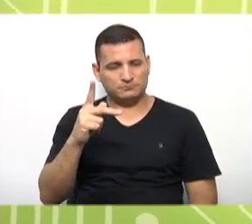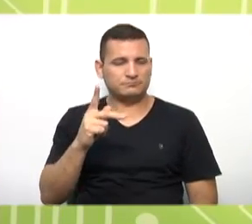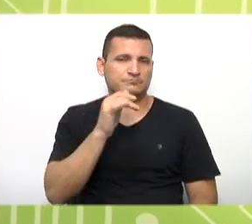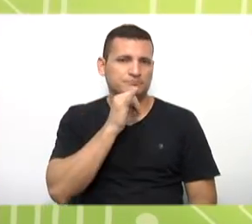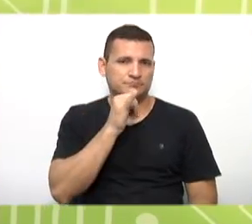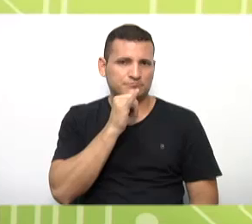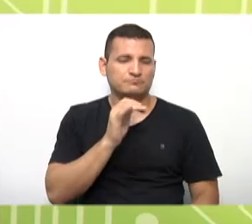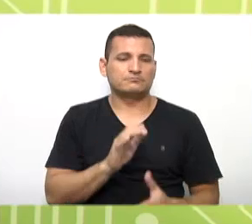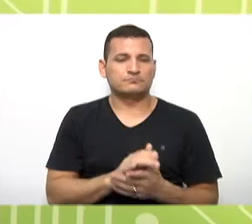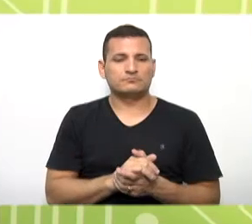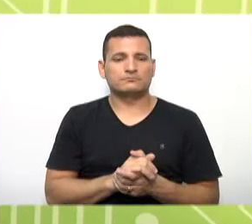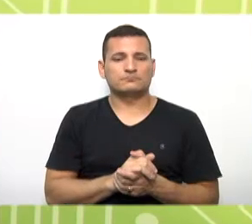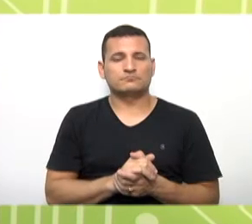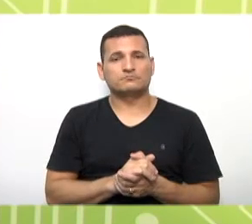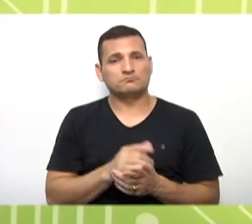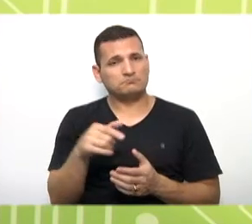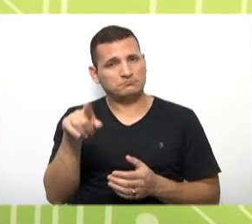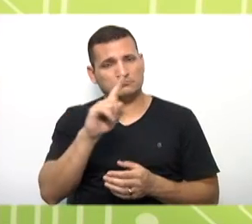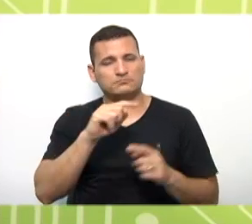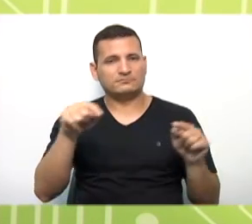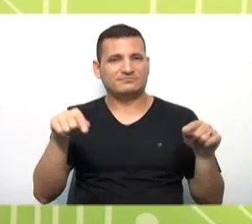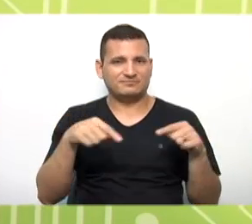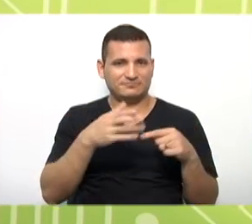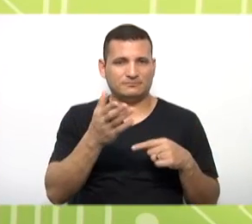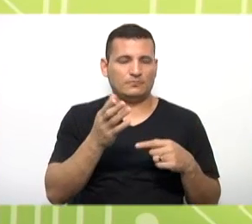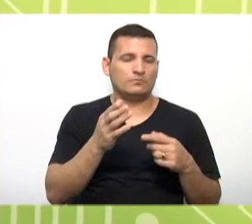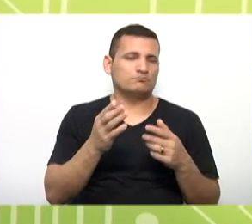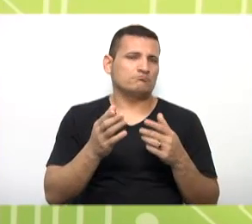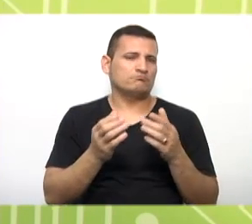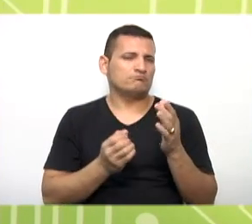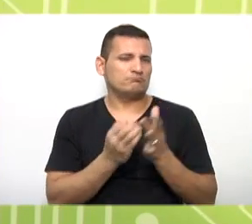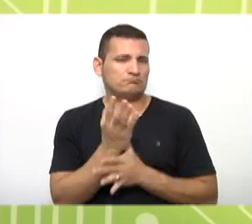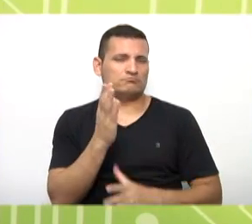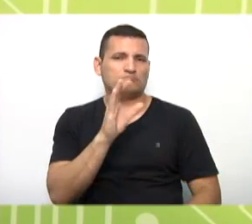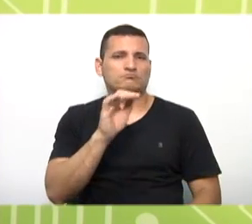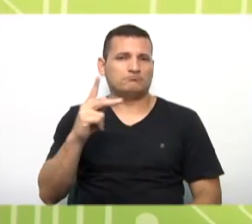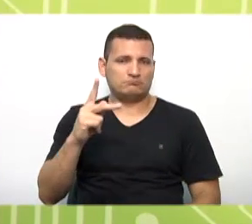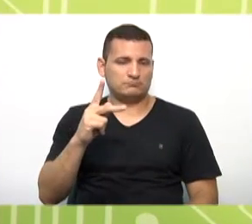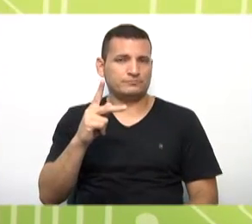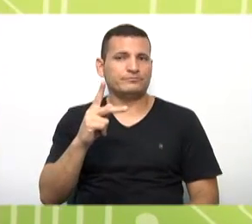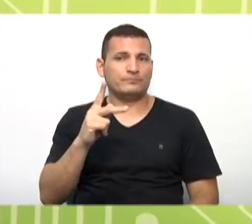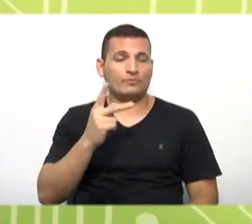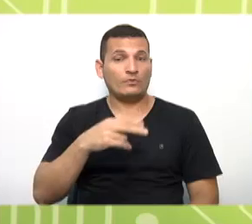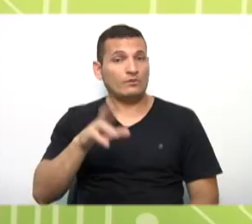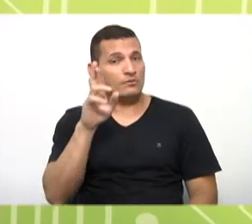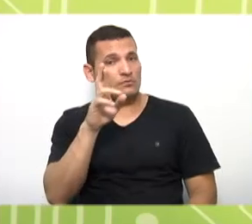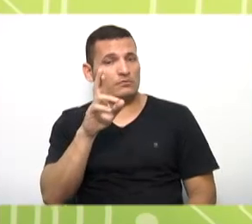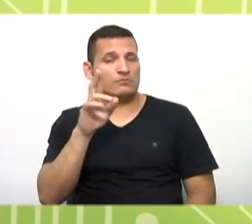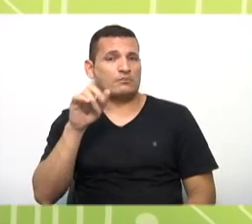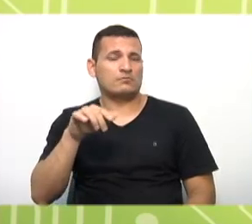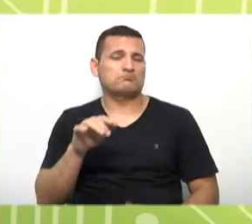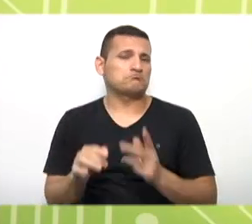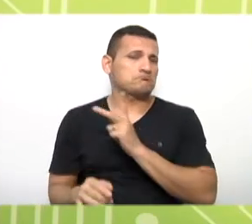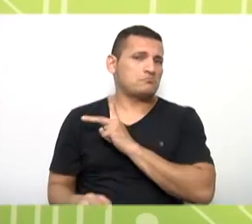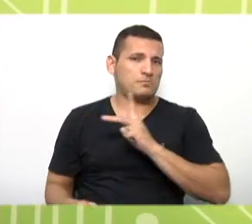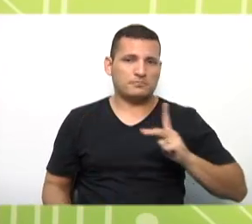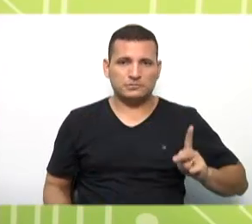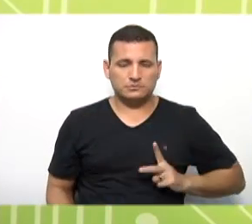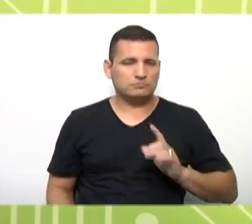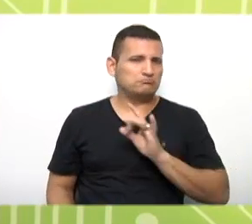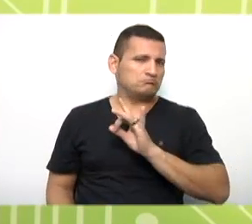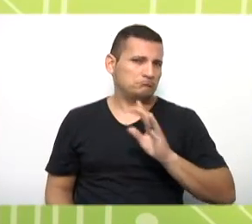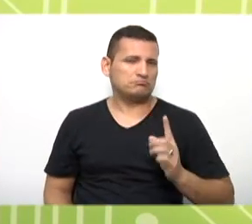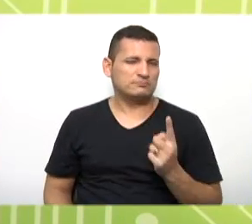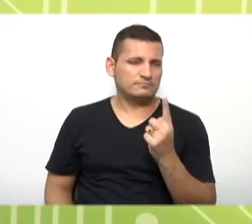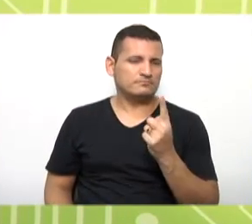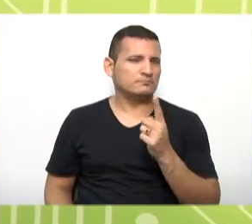que vocês aí na sala montaram uma cooperativa e aí as decisões são tomadas somente pelo presidente. E aí